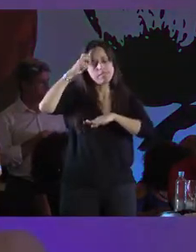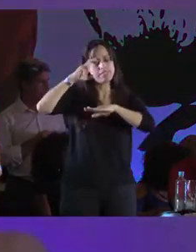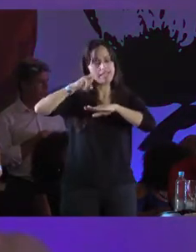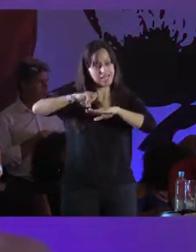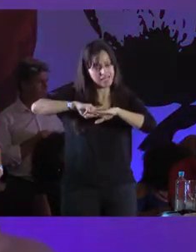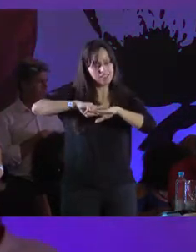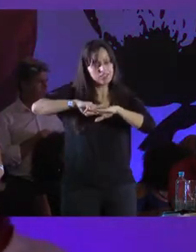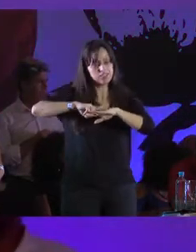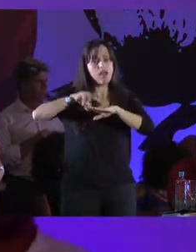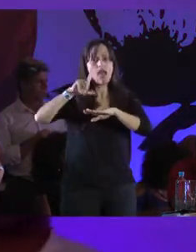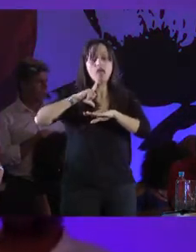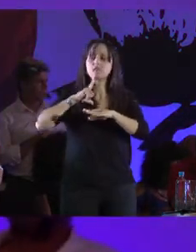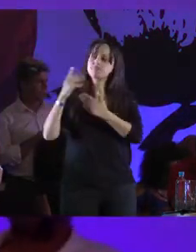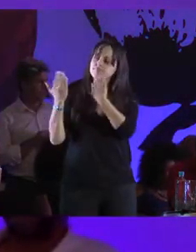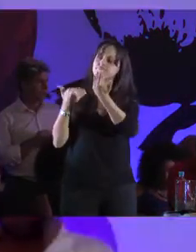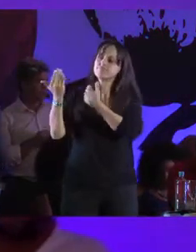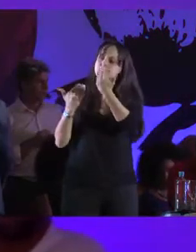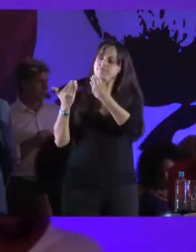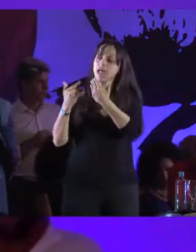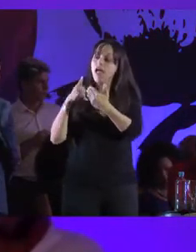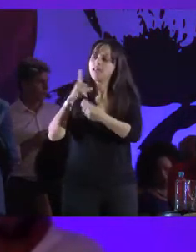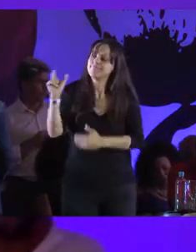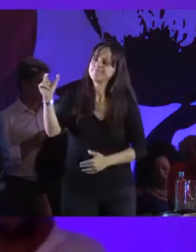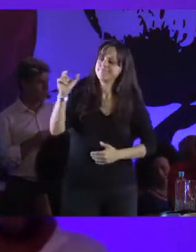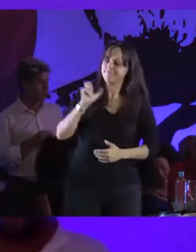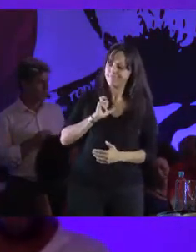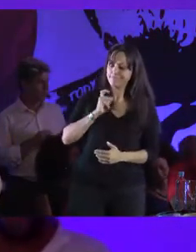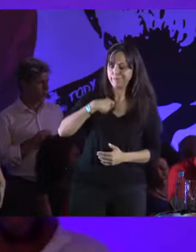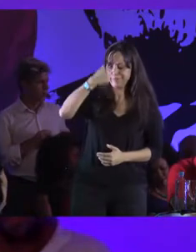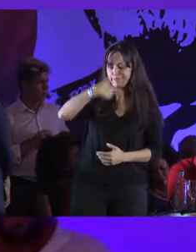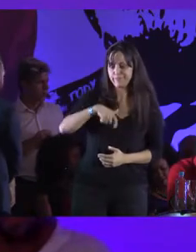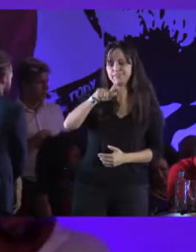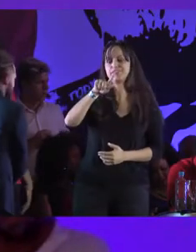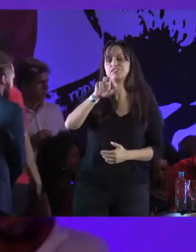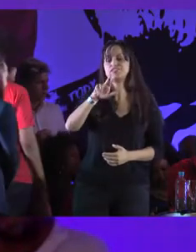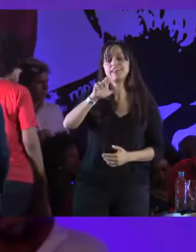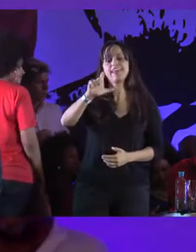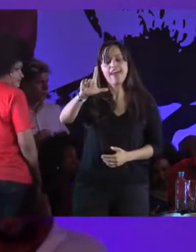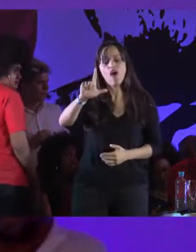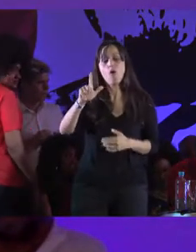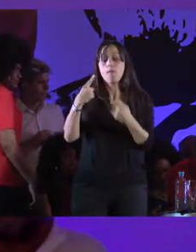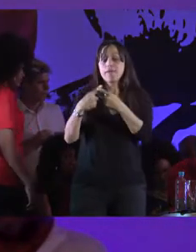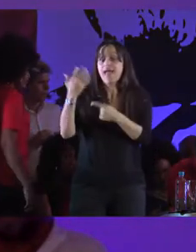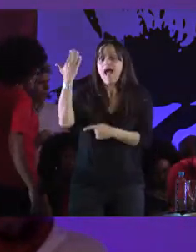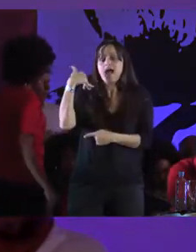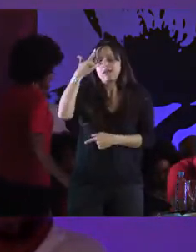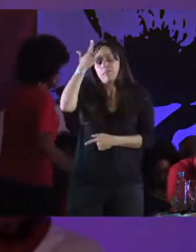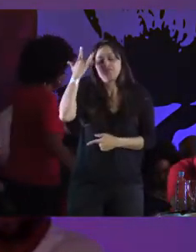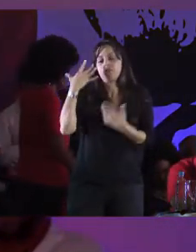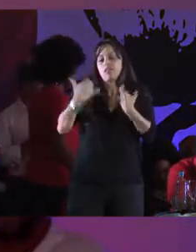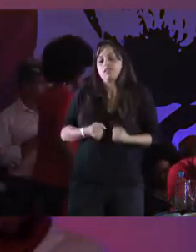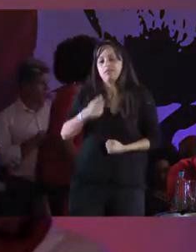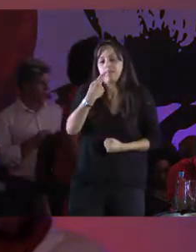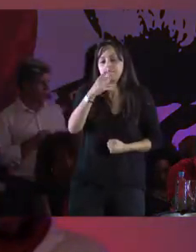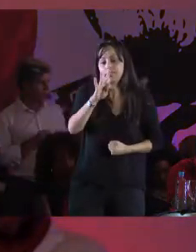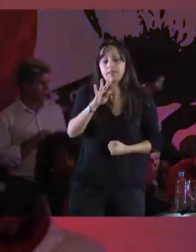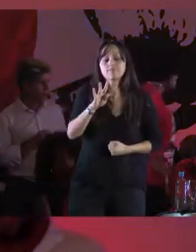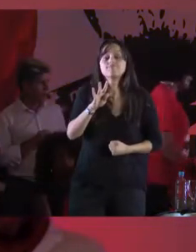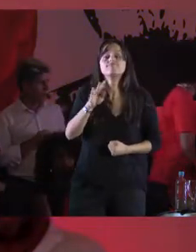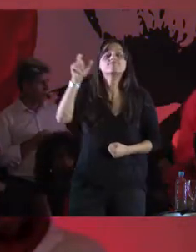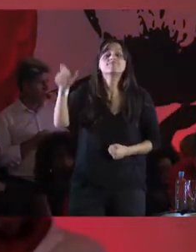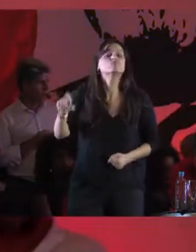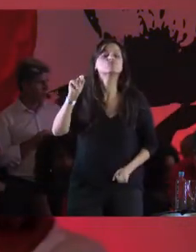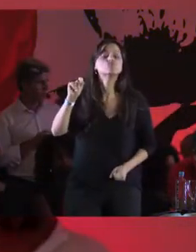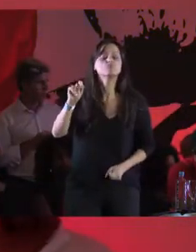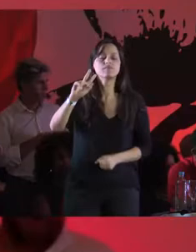de meu general, numa época difícil que ninguém defendia o PT, o então carioca Hélio